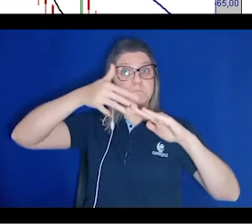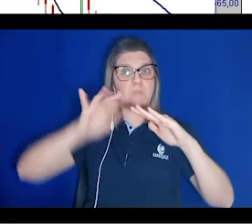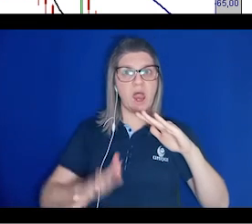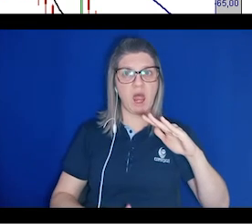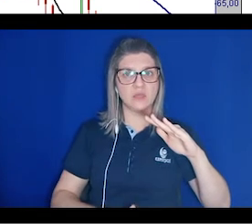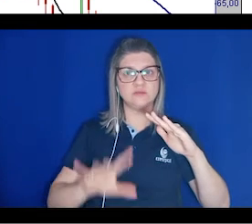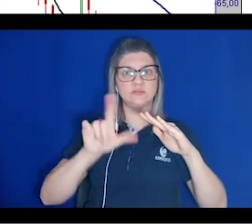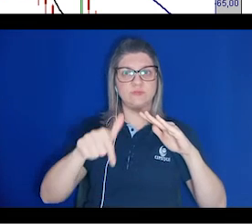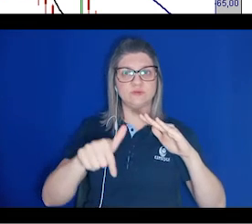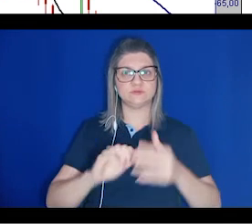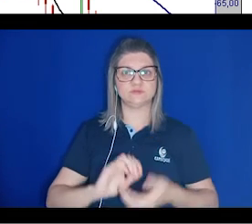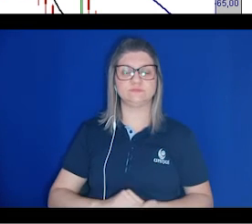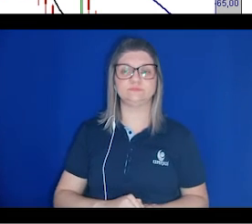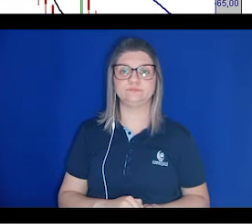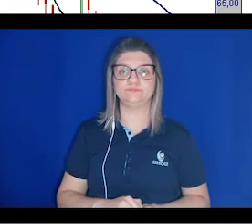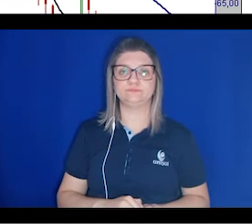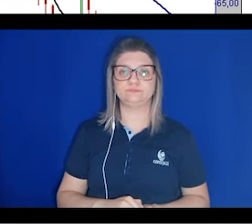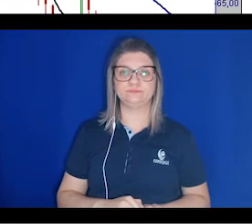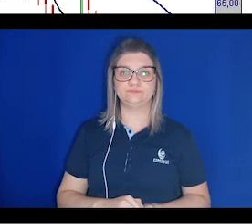depois.